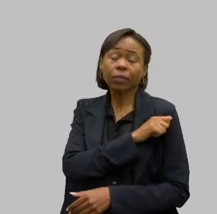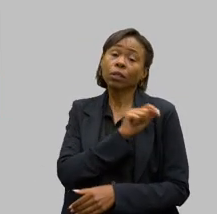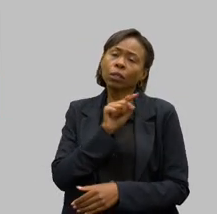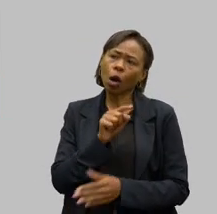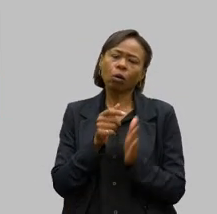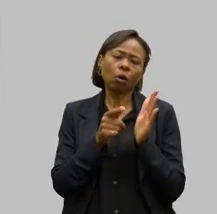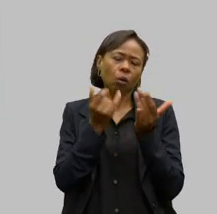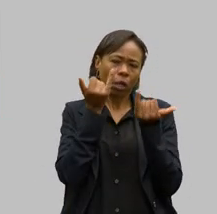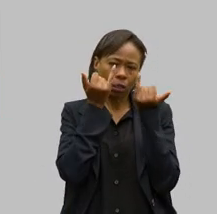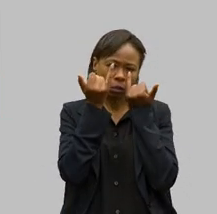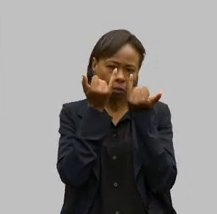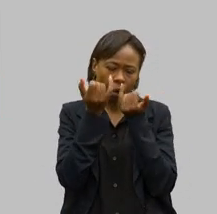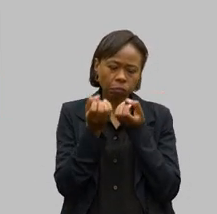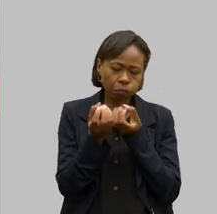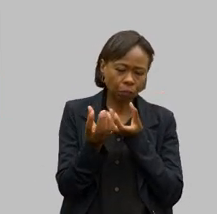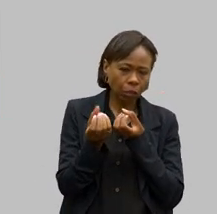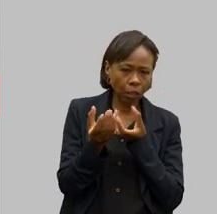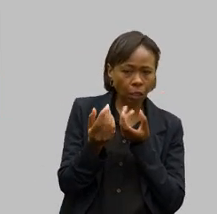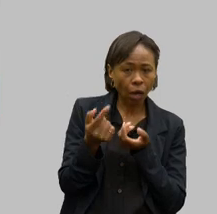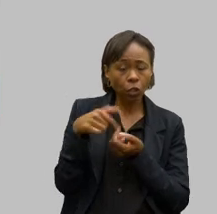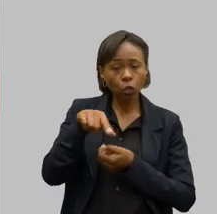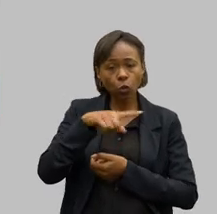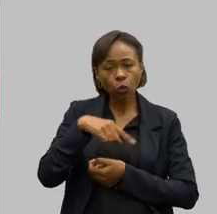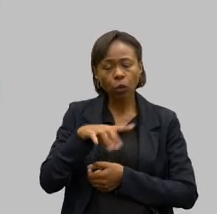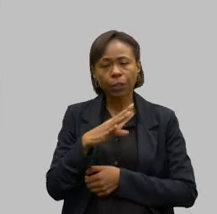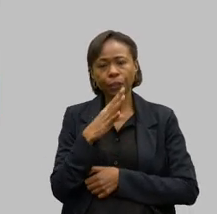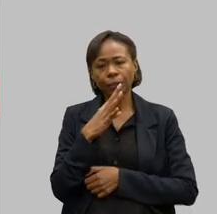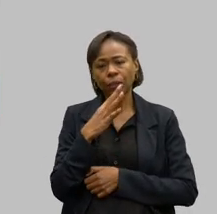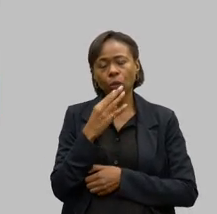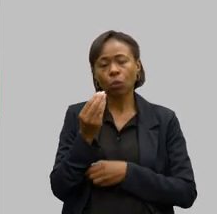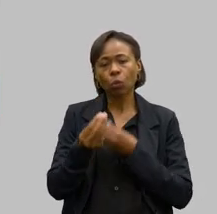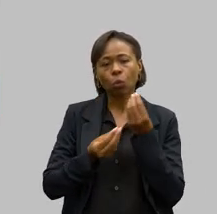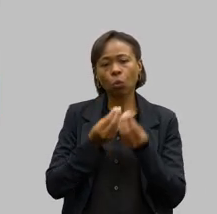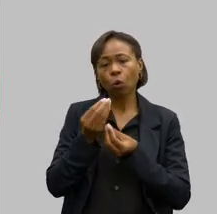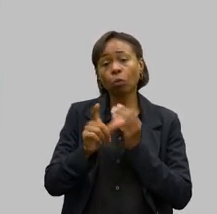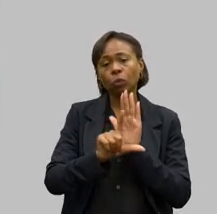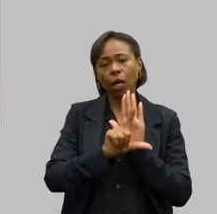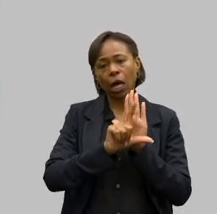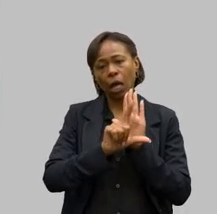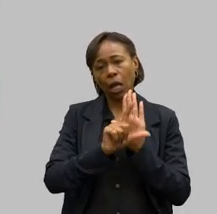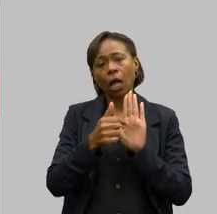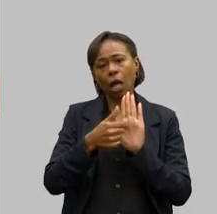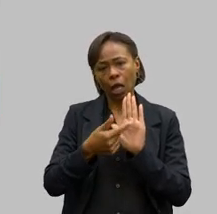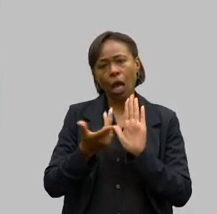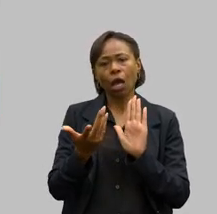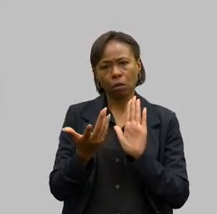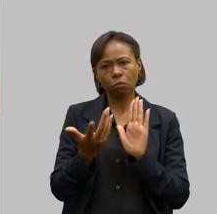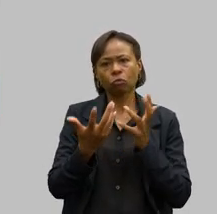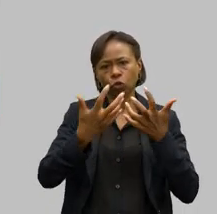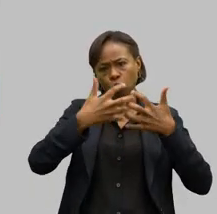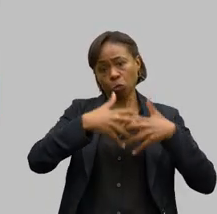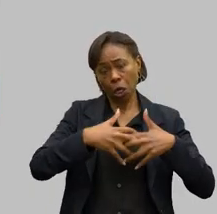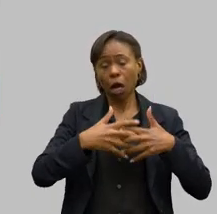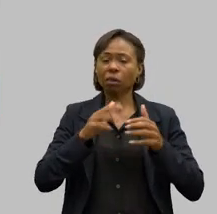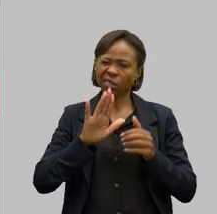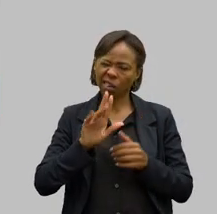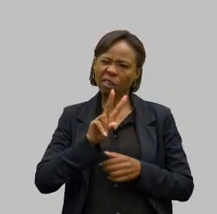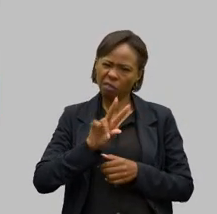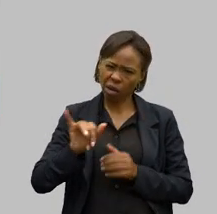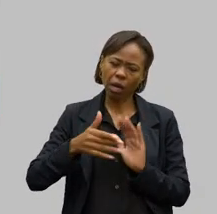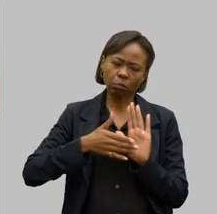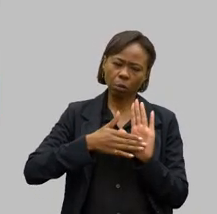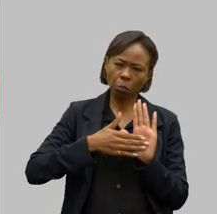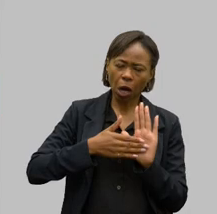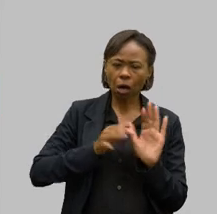maior visibilidade de como utilizar da lei proposta. É uma lei que será discutida aqui ainda, que será votada.